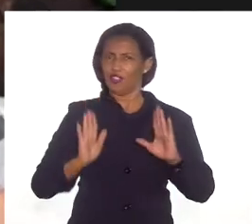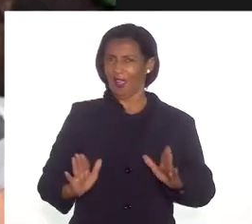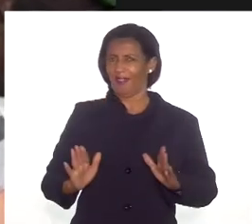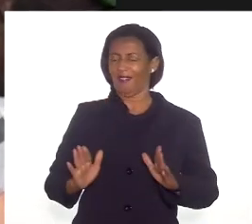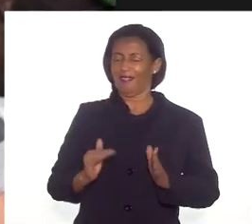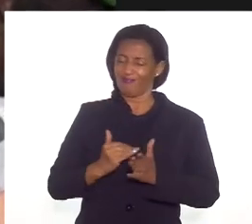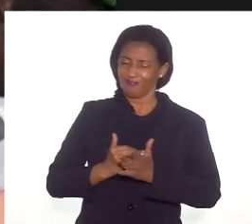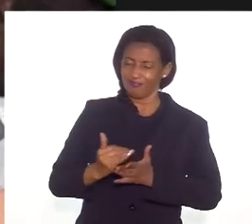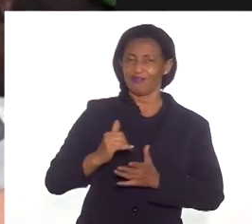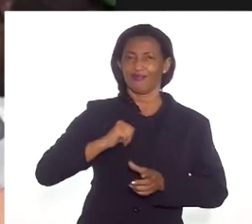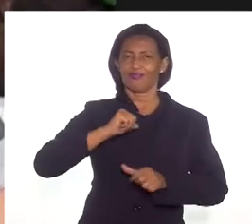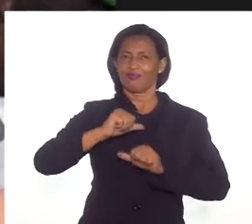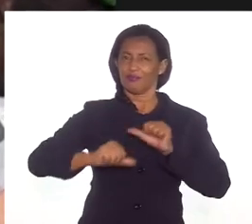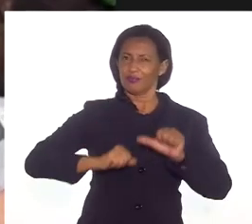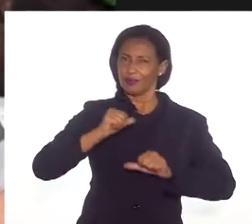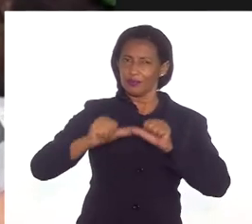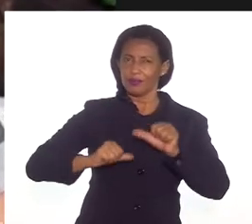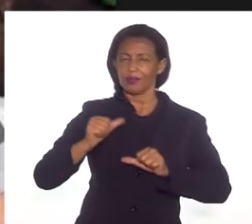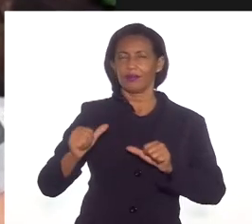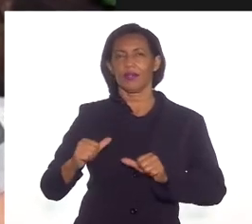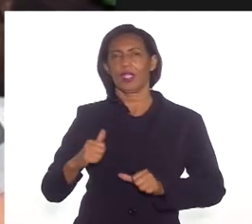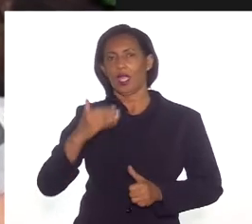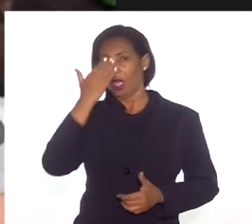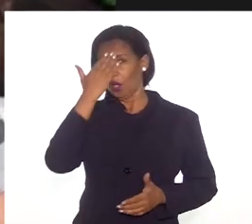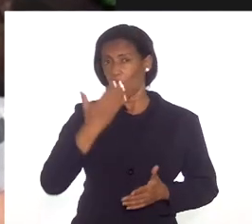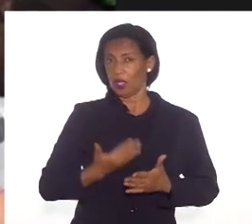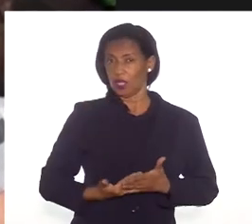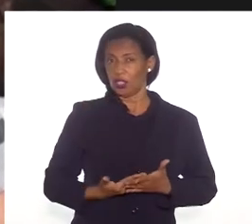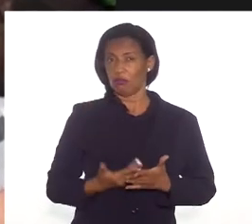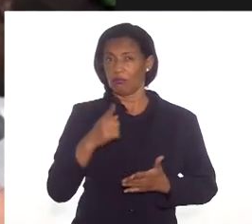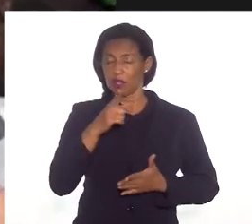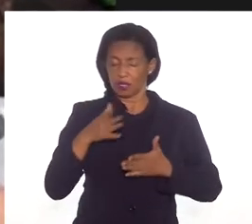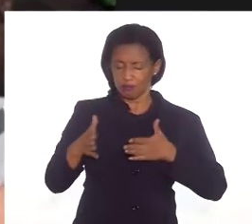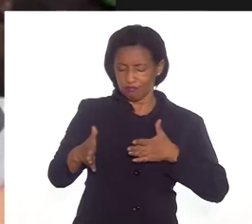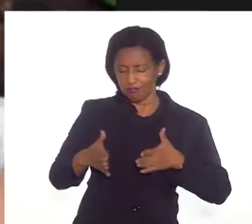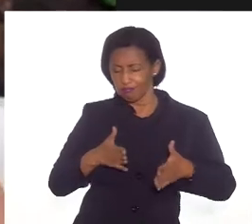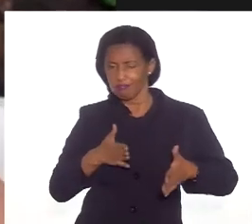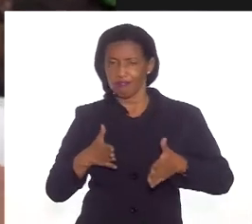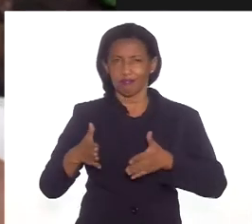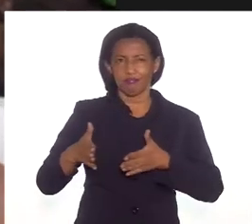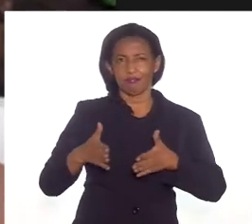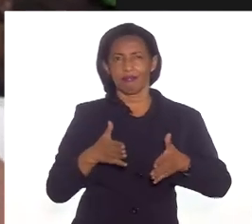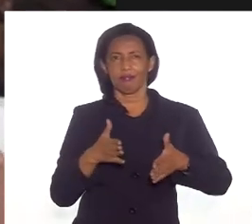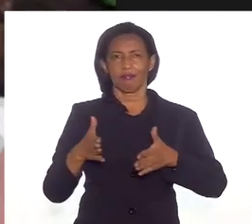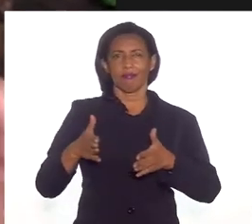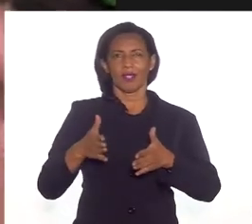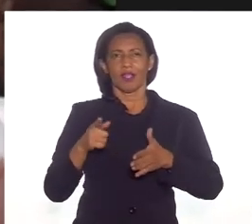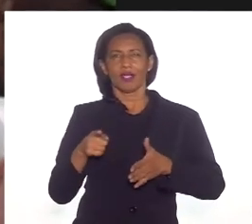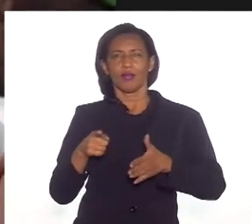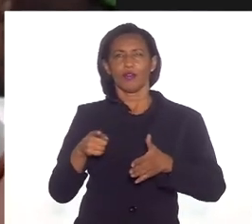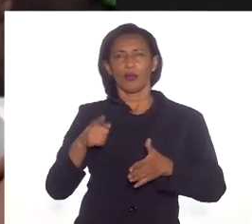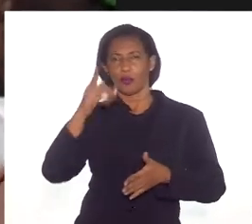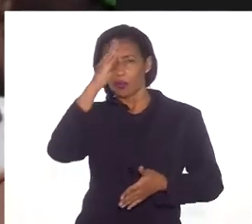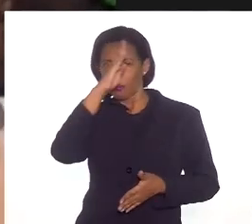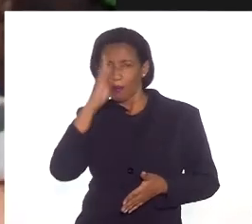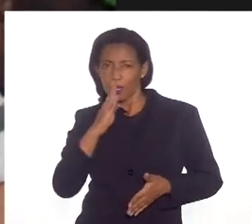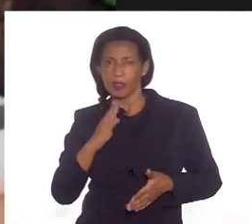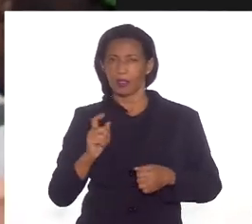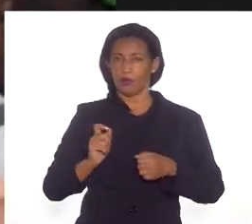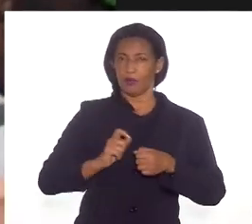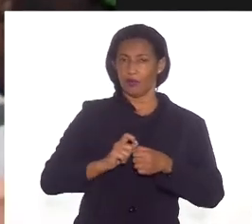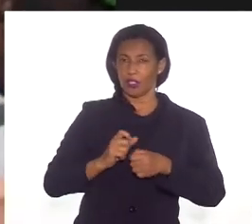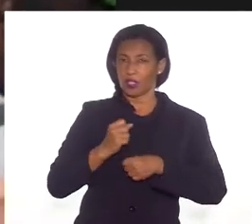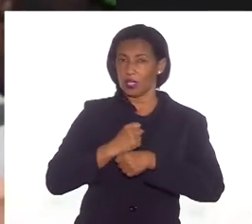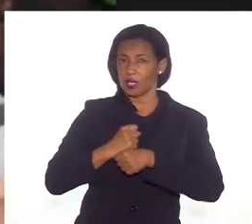mudando. Eu acredito assim que esse caminho que a gente fez, né, que foi o que o Brasil